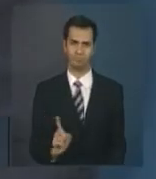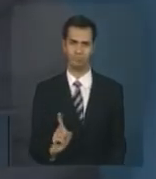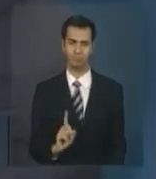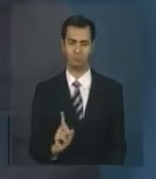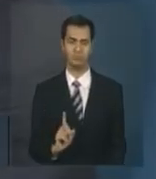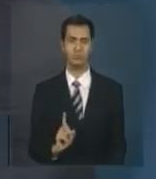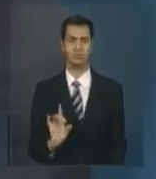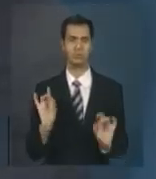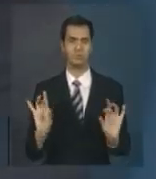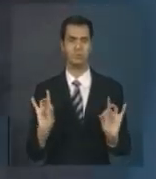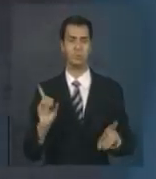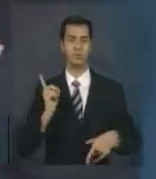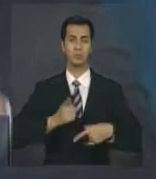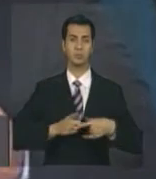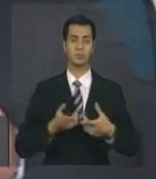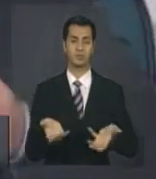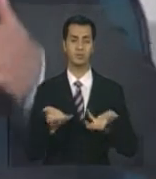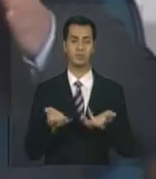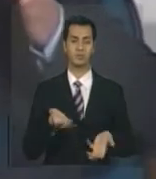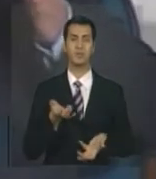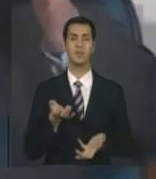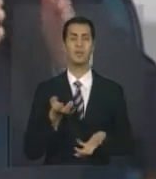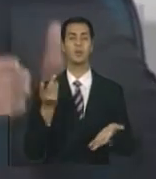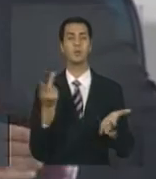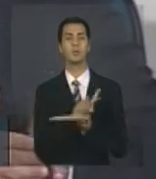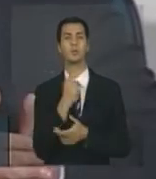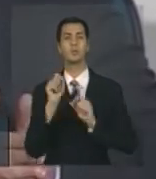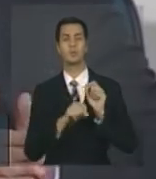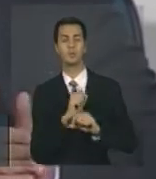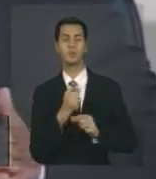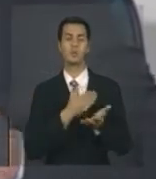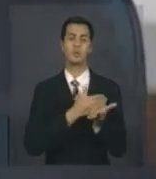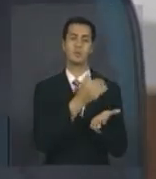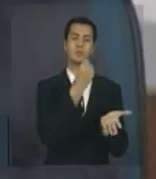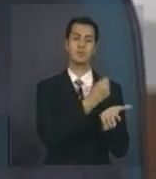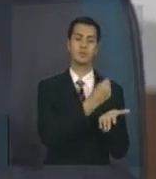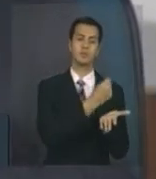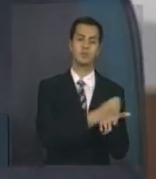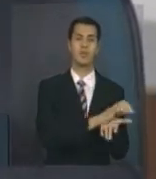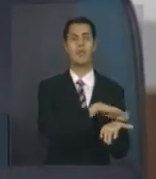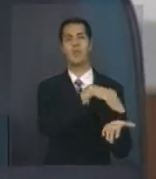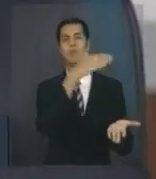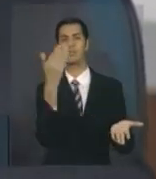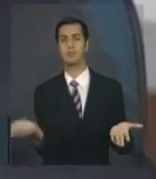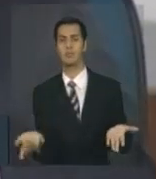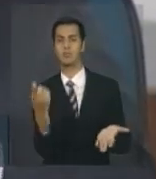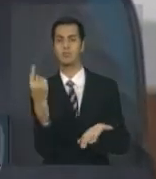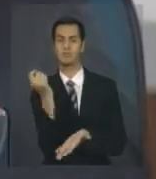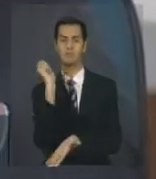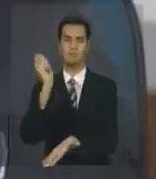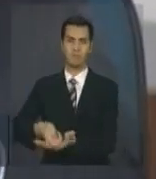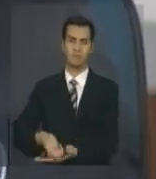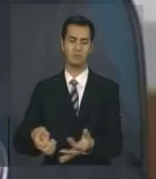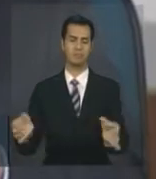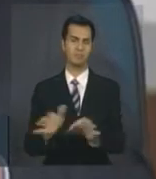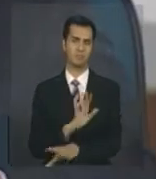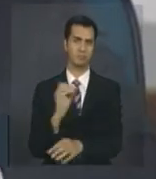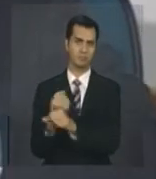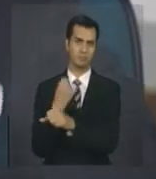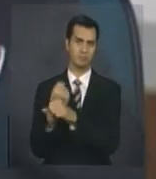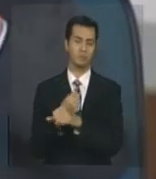pudesse diminuir o hiato entre o empenhamento e a liberação do recurso. E por que é que